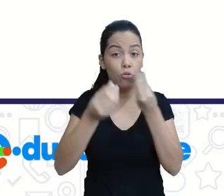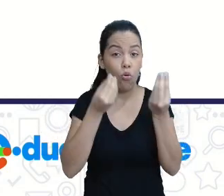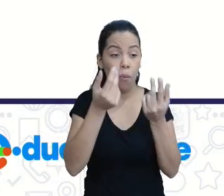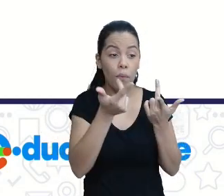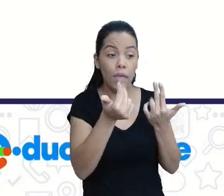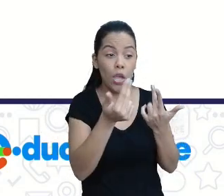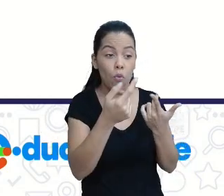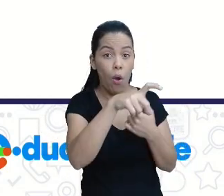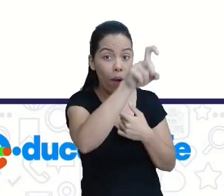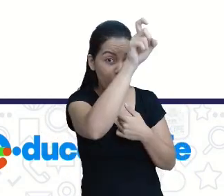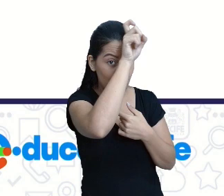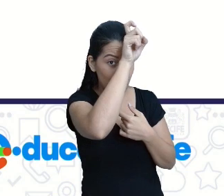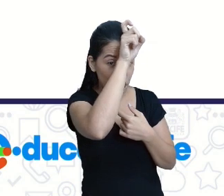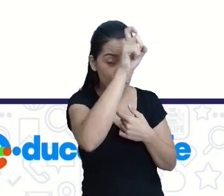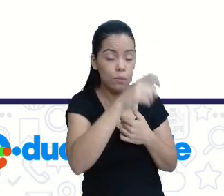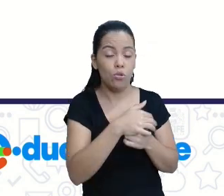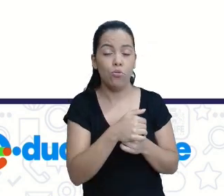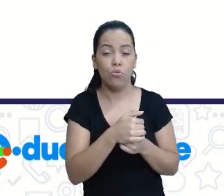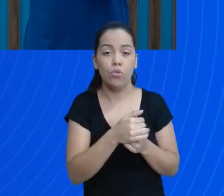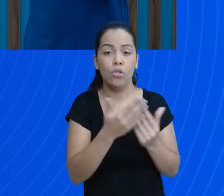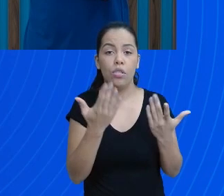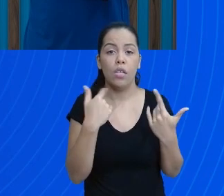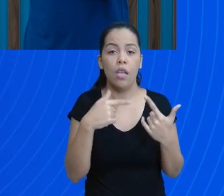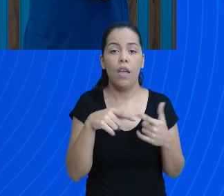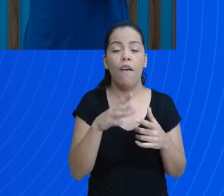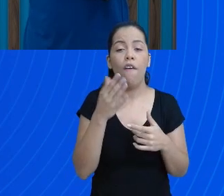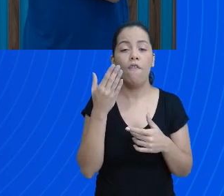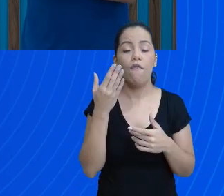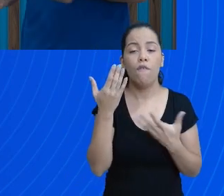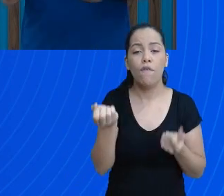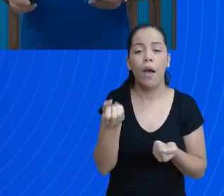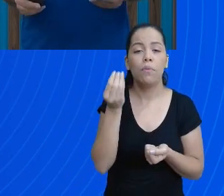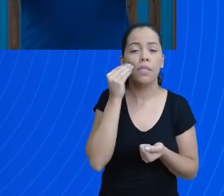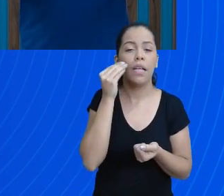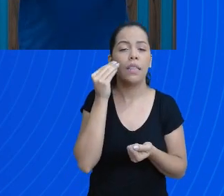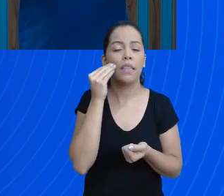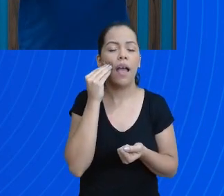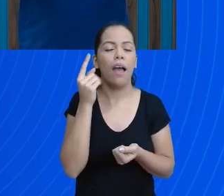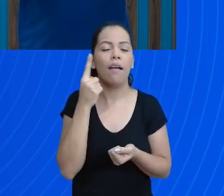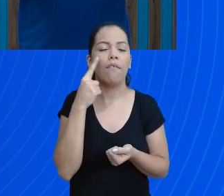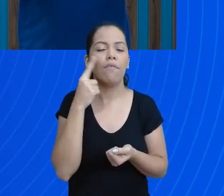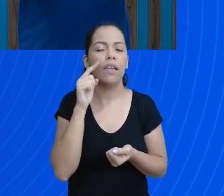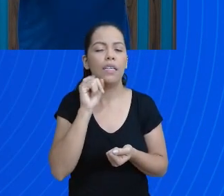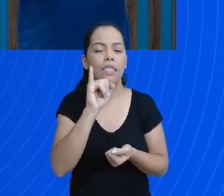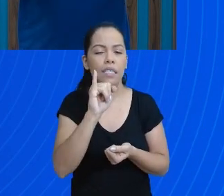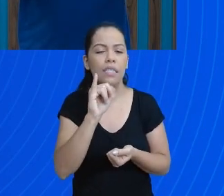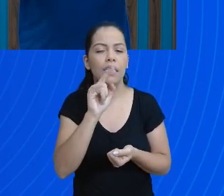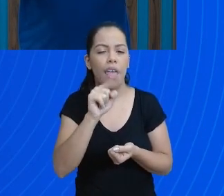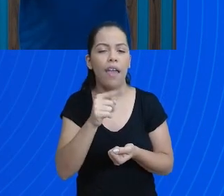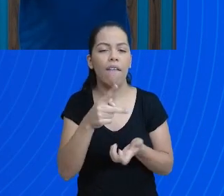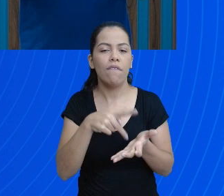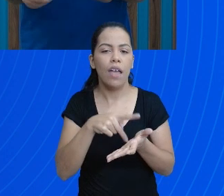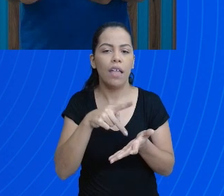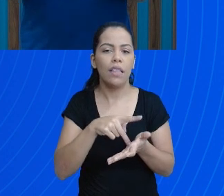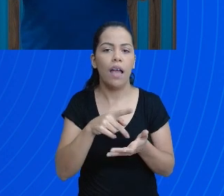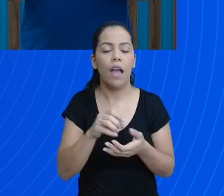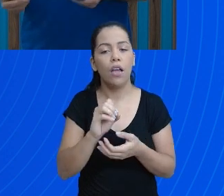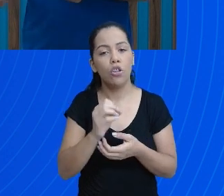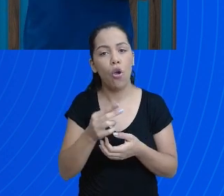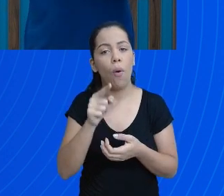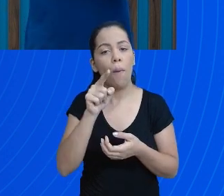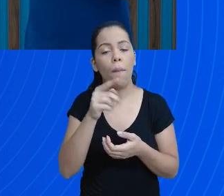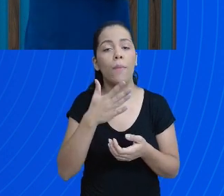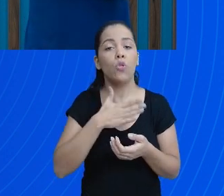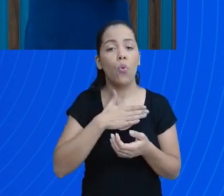e vamos tentar ver se funciona para esse triângulo que eu estou fazendo aqui, ou o triângulo que você está construindo aí. Então, o que eu